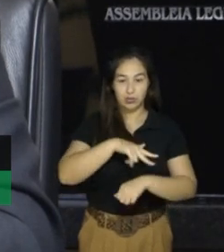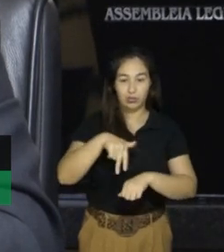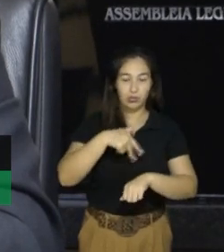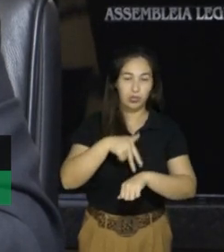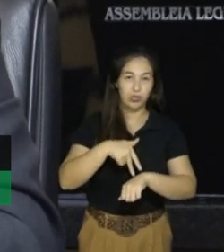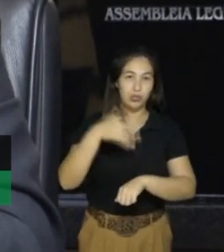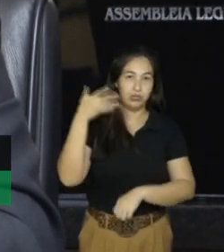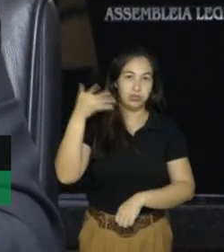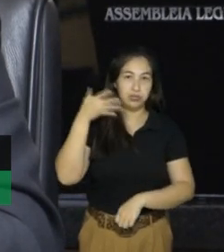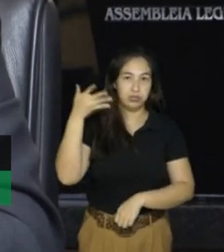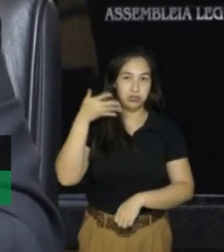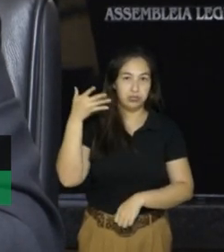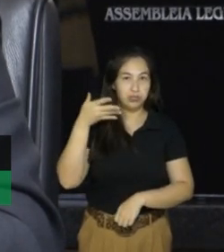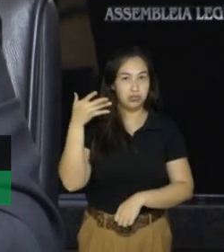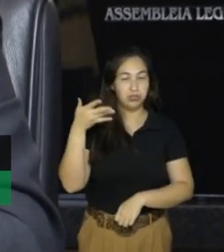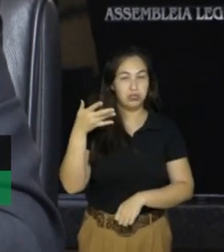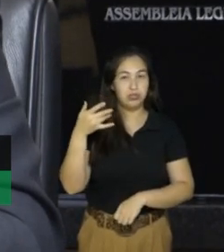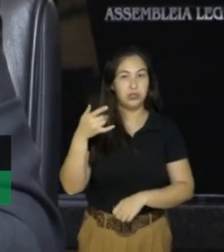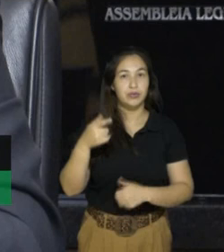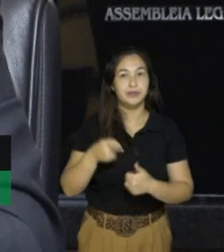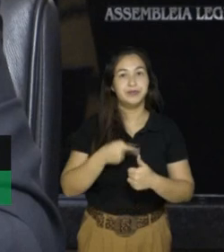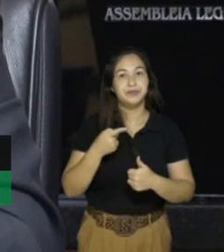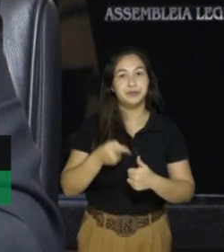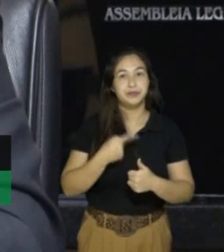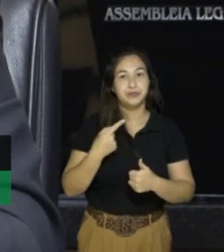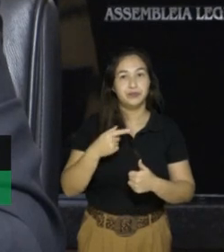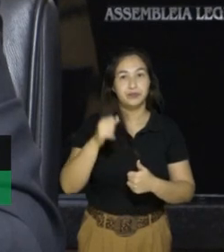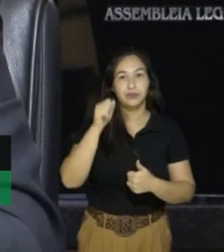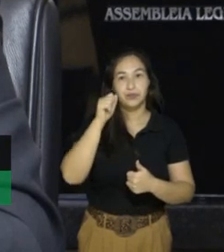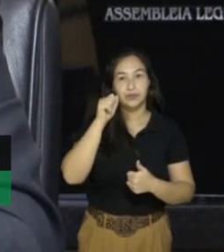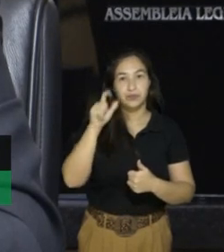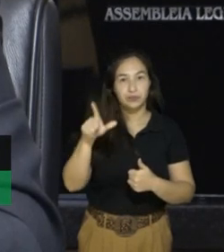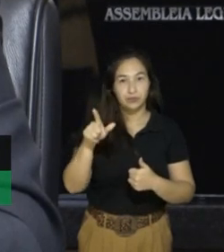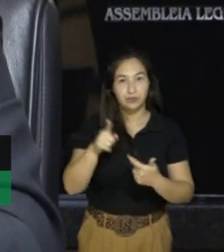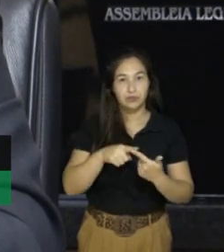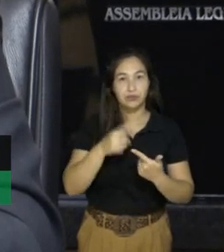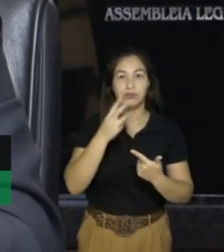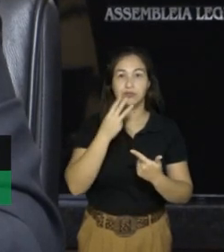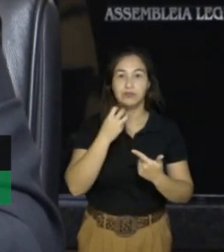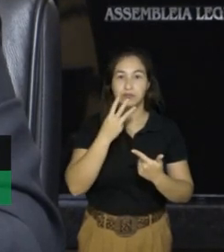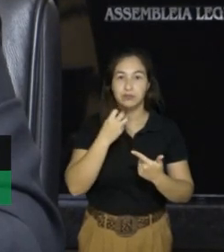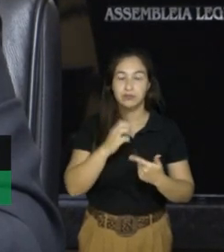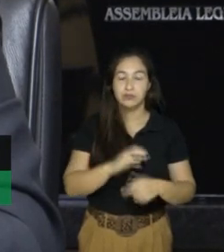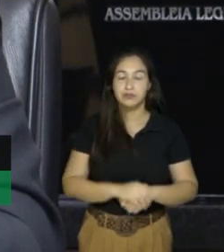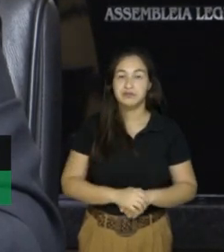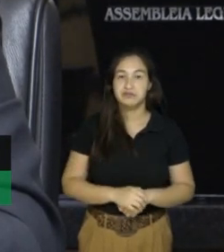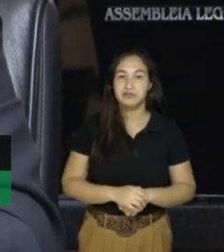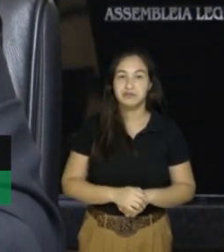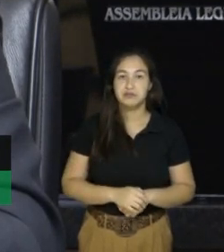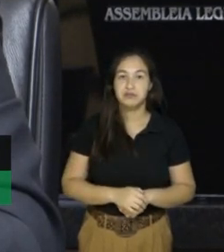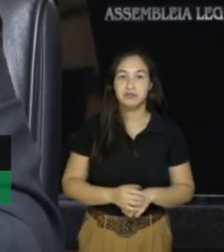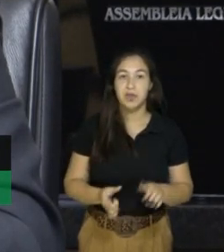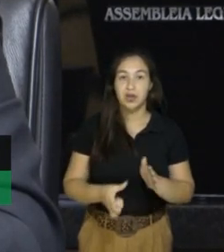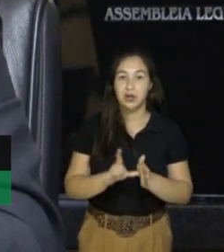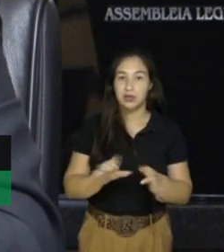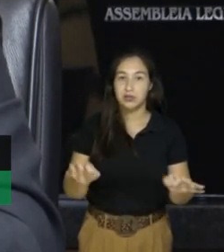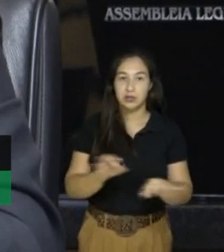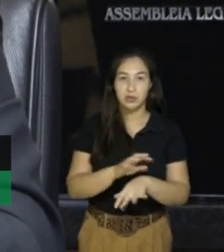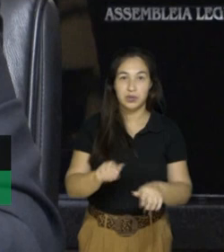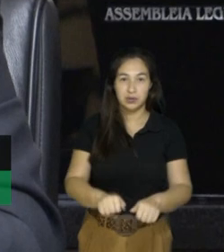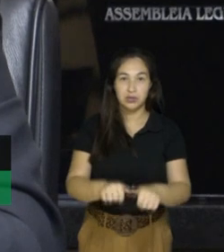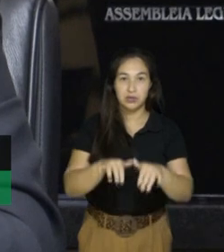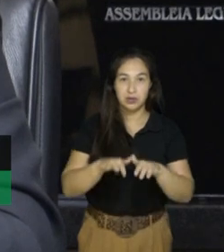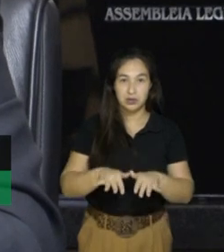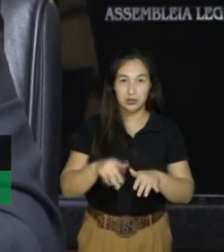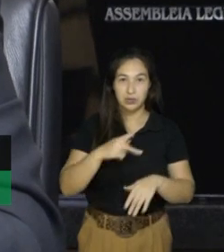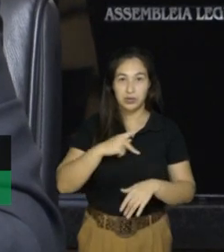uso da palavra os senhores deputados Lunelli e Marquito nada mais havendo a tratar e antes de encerrar